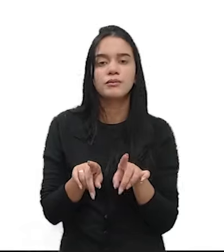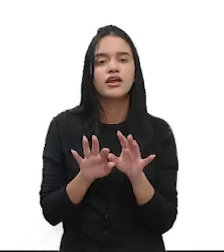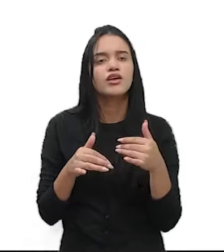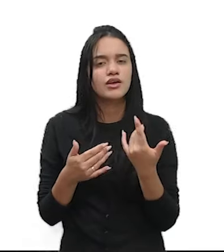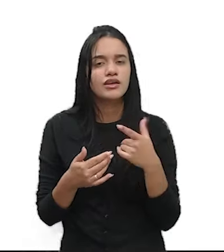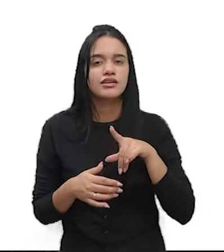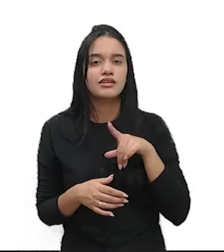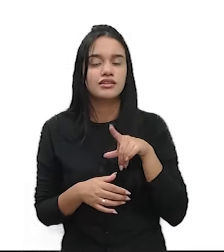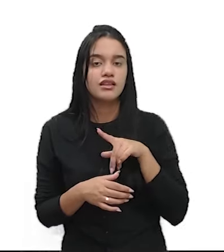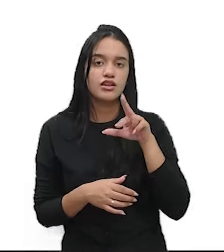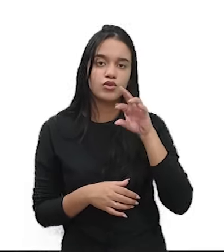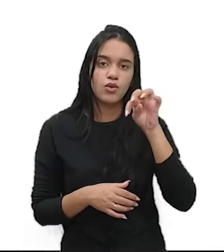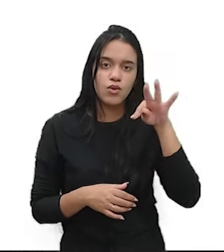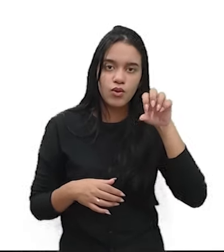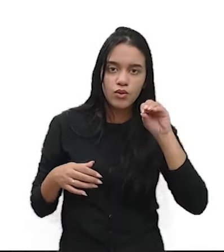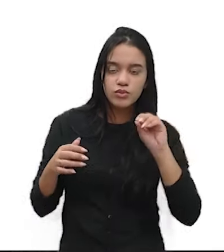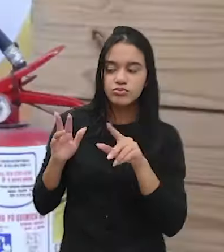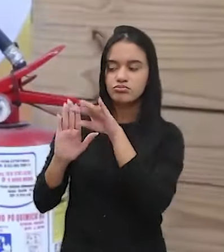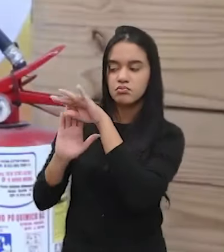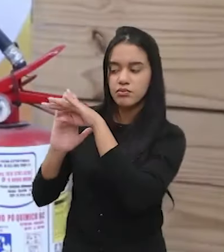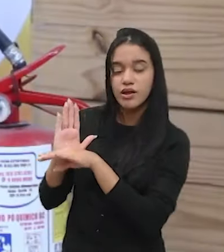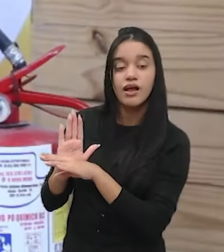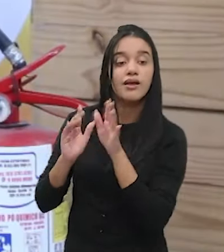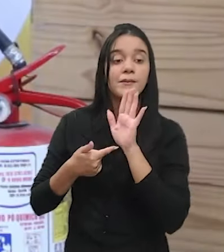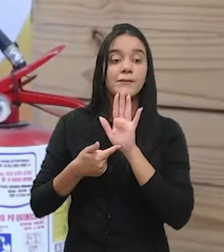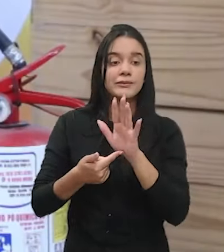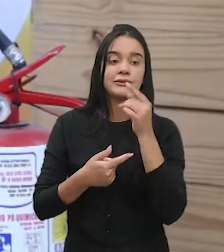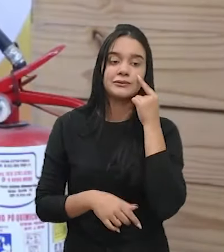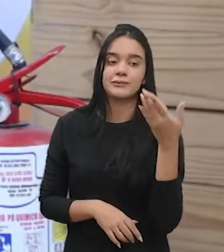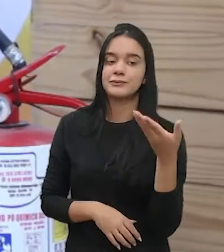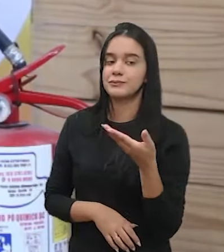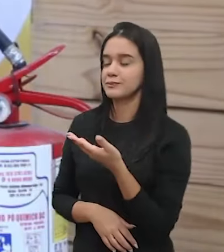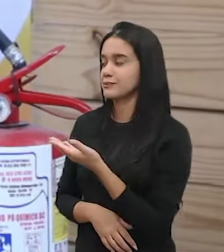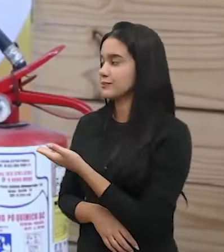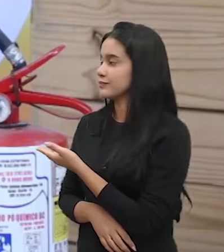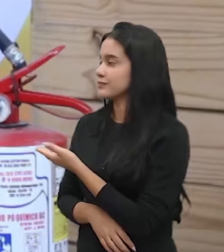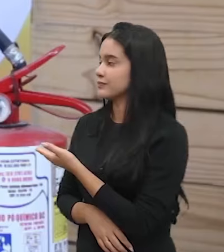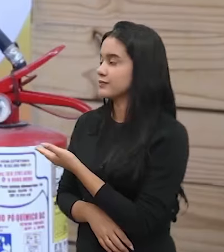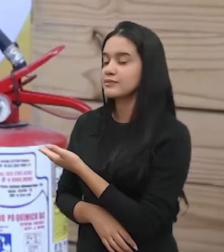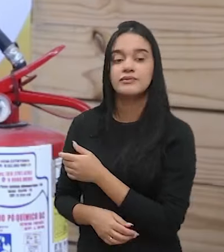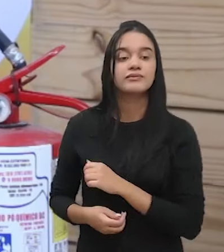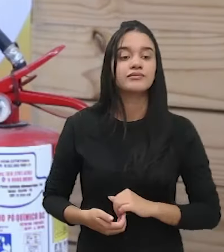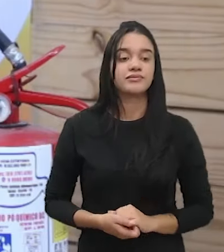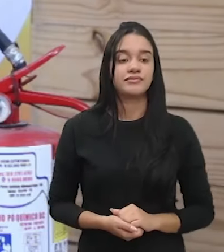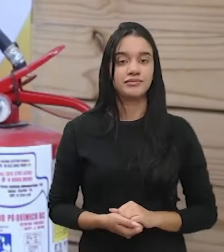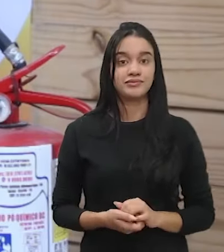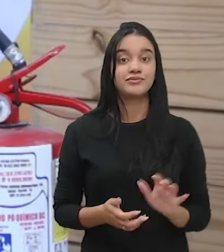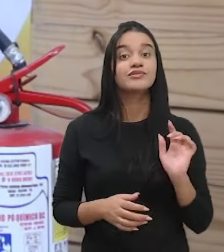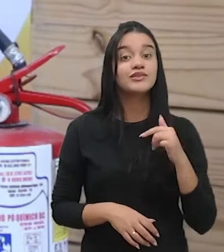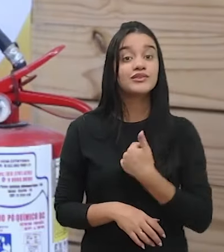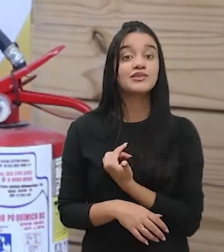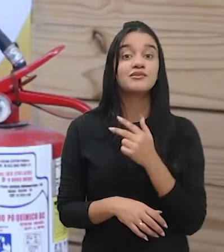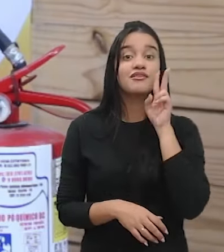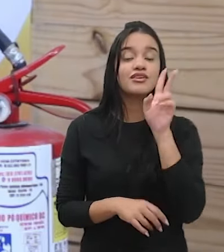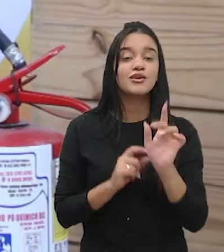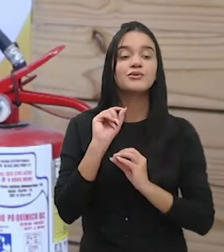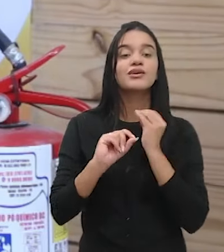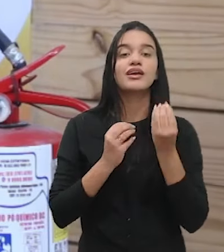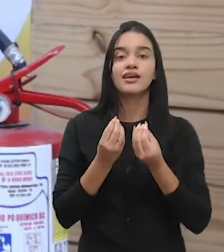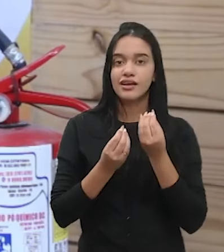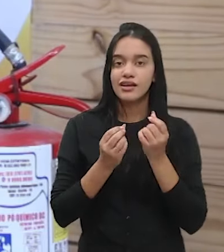no rótulo eu trouxe para vocês aqui dois extintores tá um de água e um de Hi pó químico e a gente vai ver como é que a